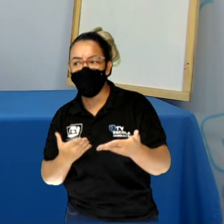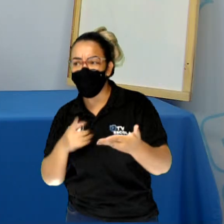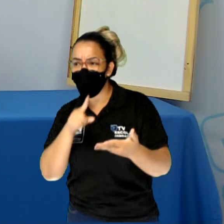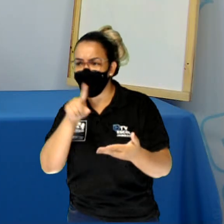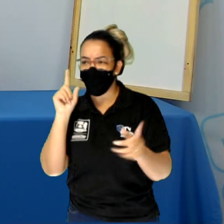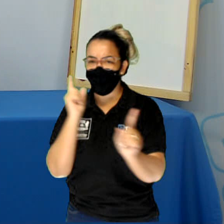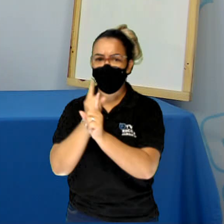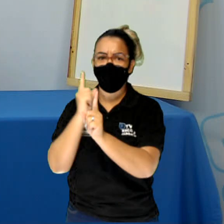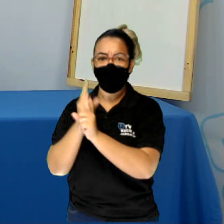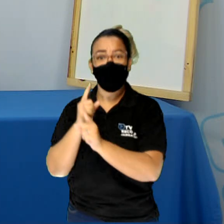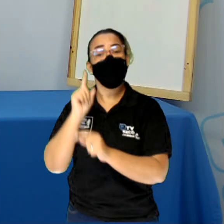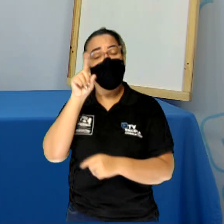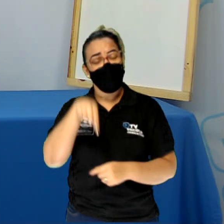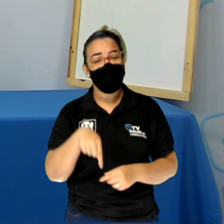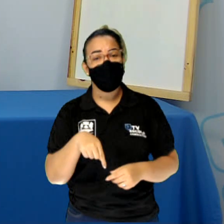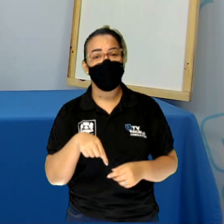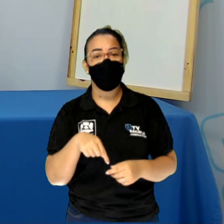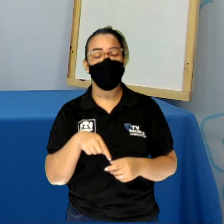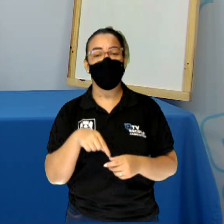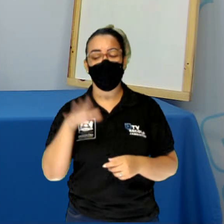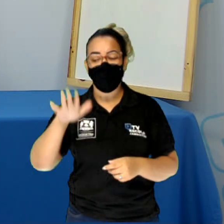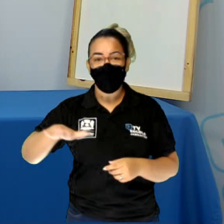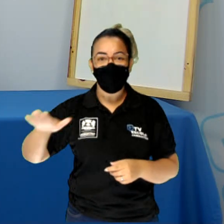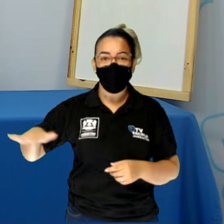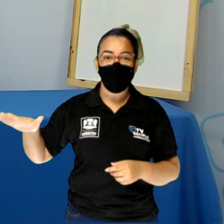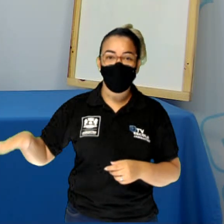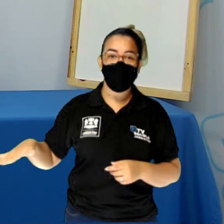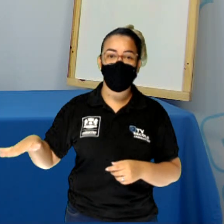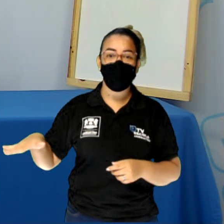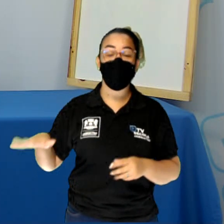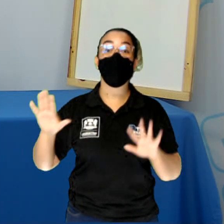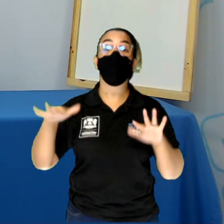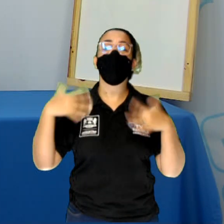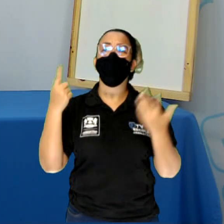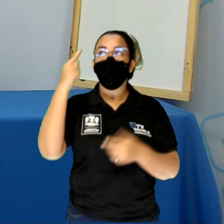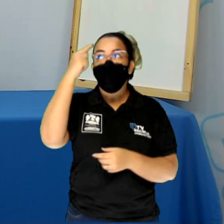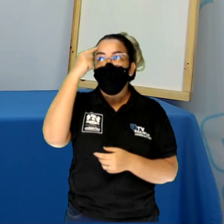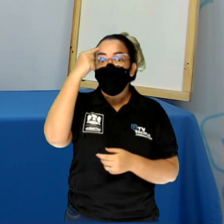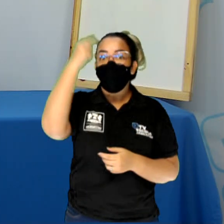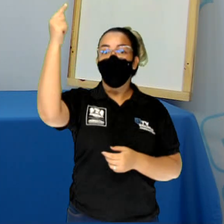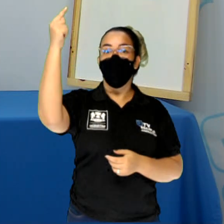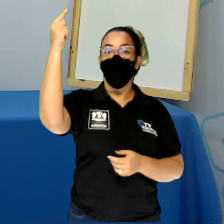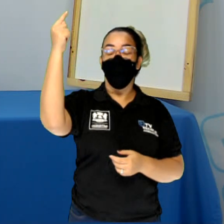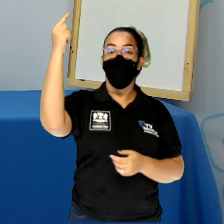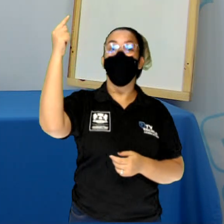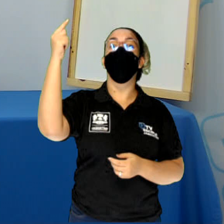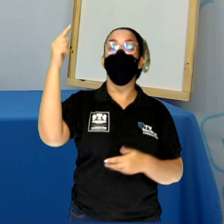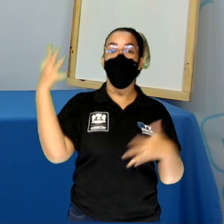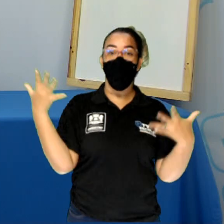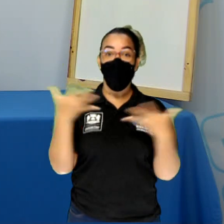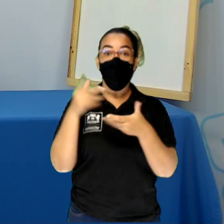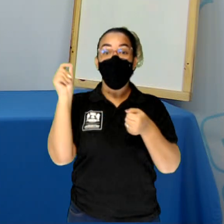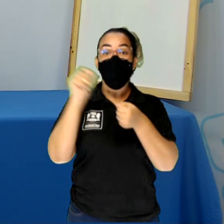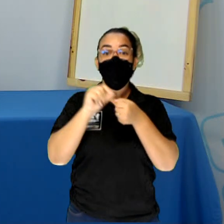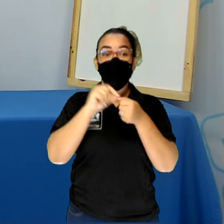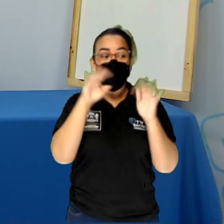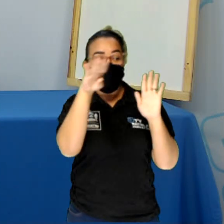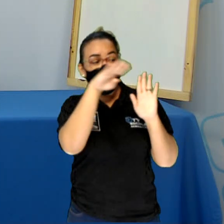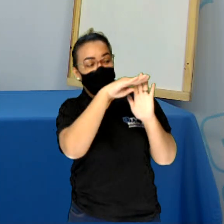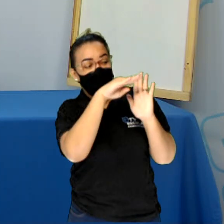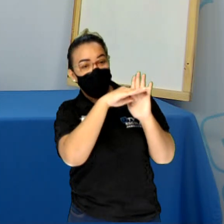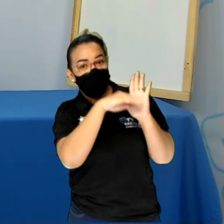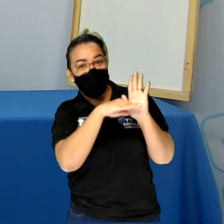convite? Isso mesmo, criança. Então, que tal nós agora fazermos a lista